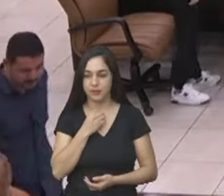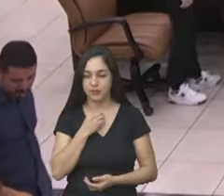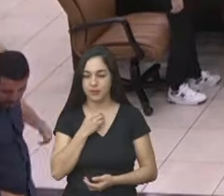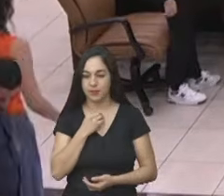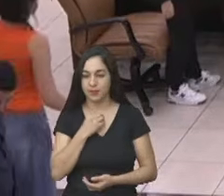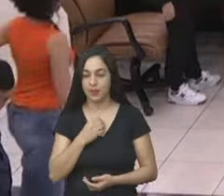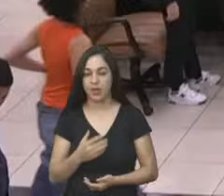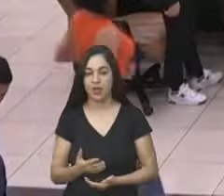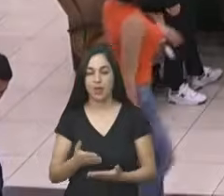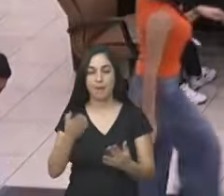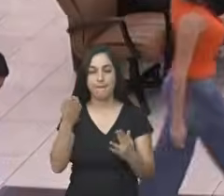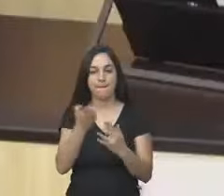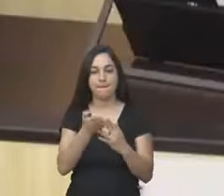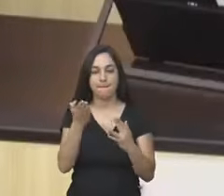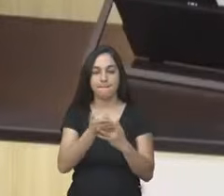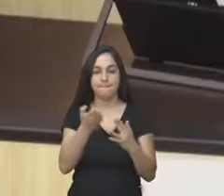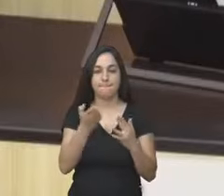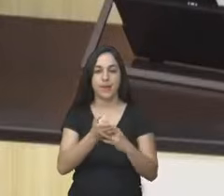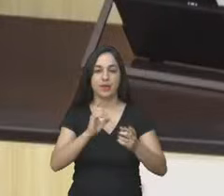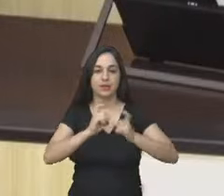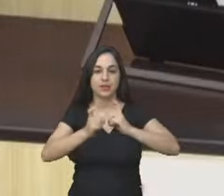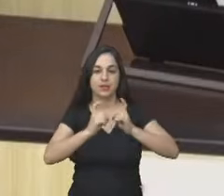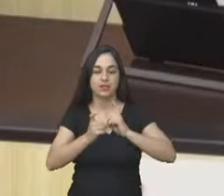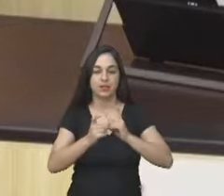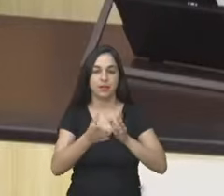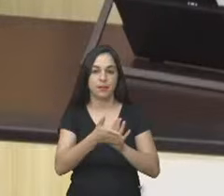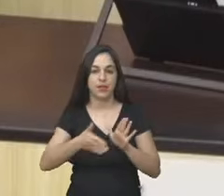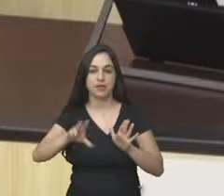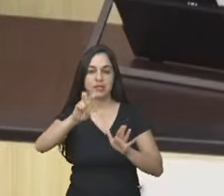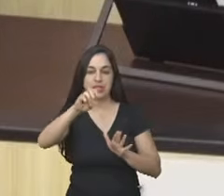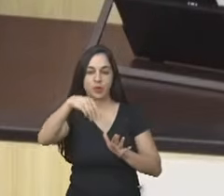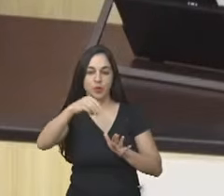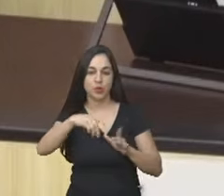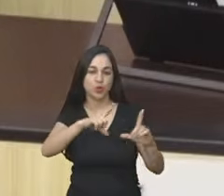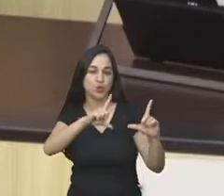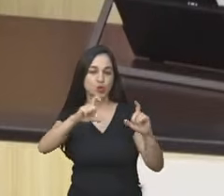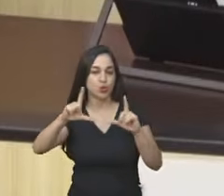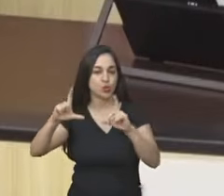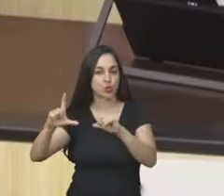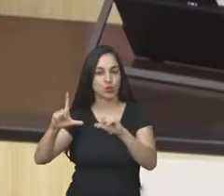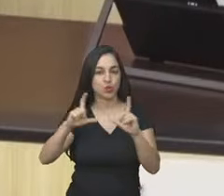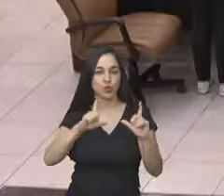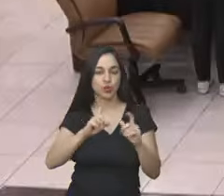Suspenda a sessão por 5 minutos para tirar fotos com a entidade.